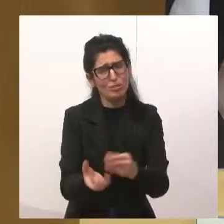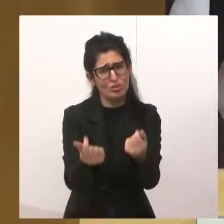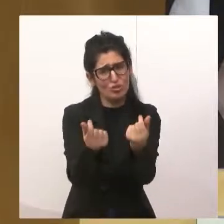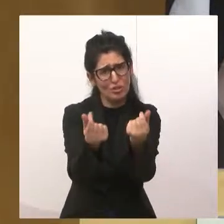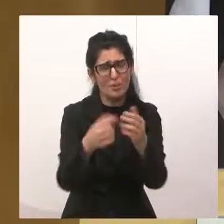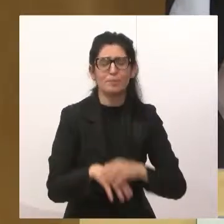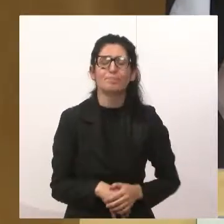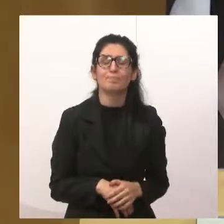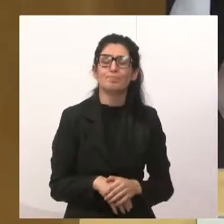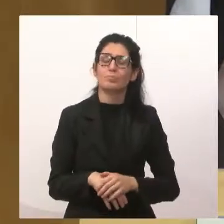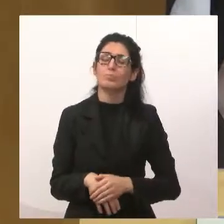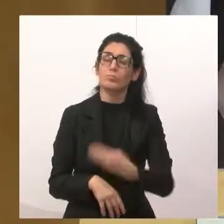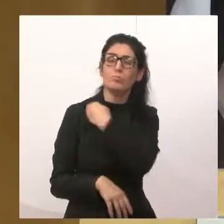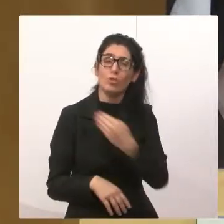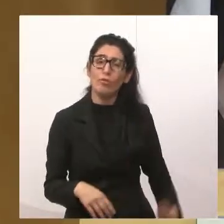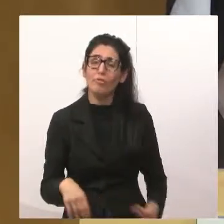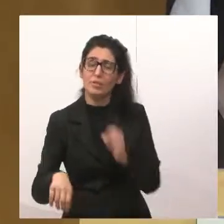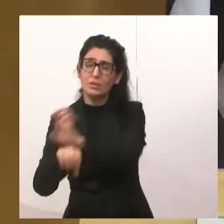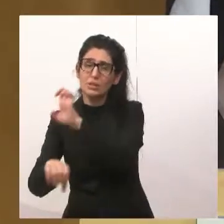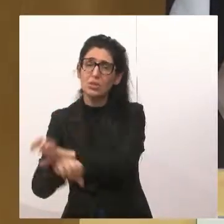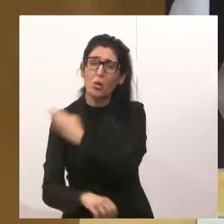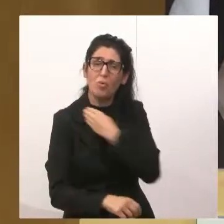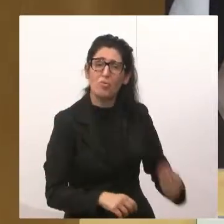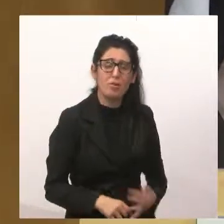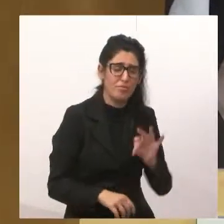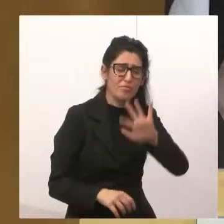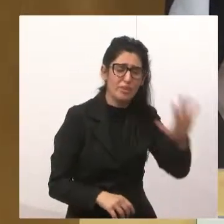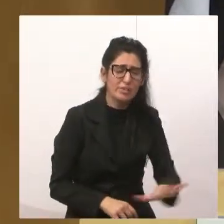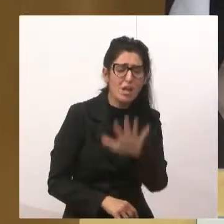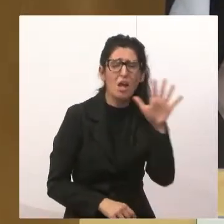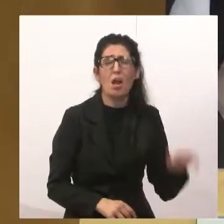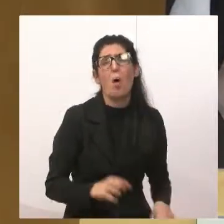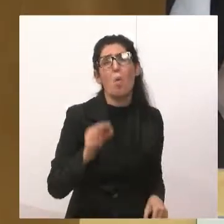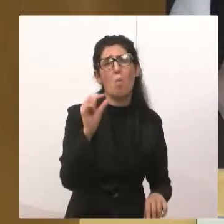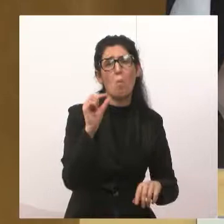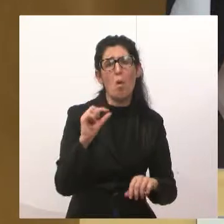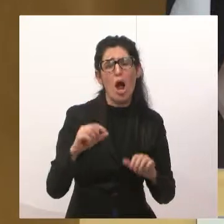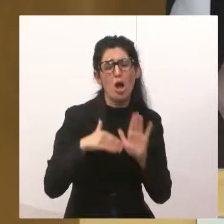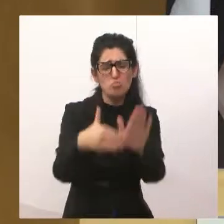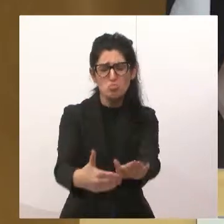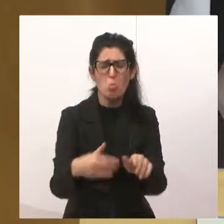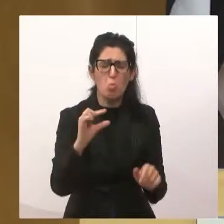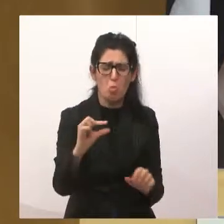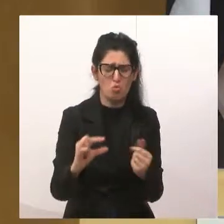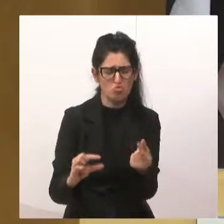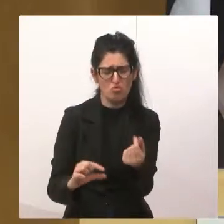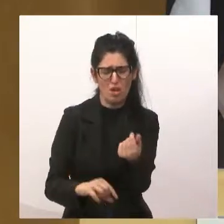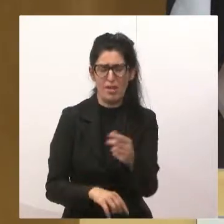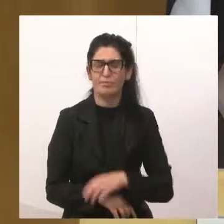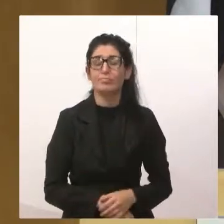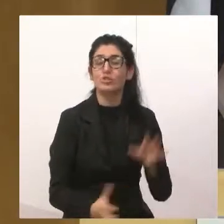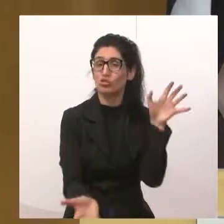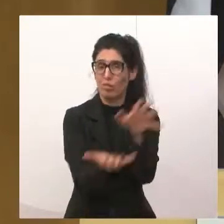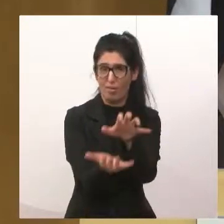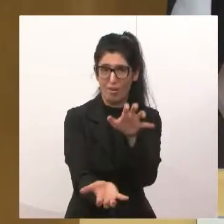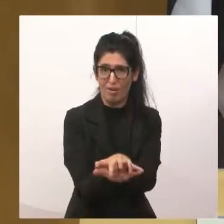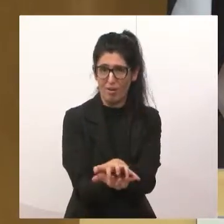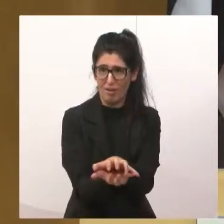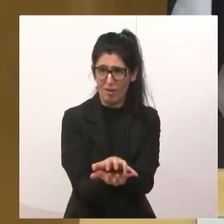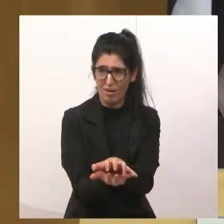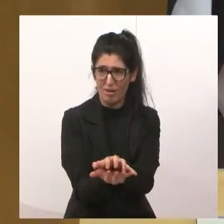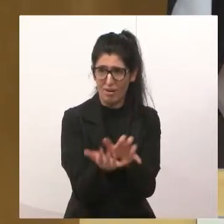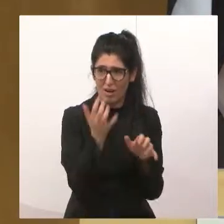governo estadual, do governo federal, é mínimo para essas entidades. E Jacareí não possui,